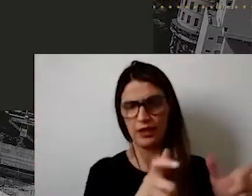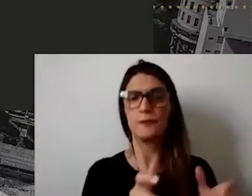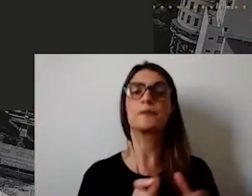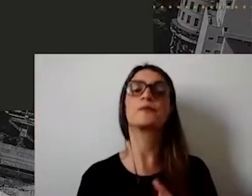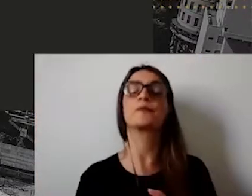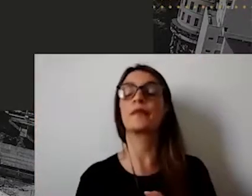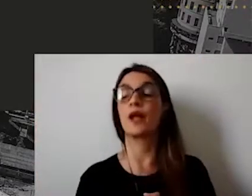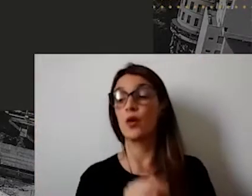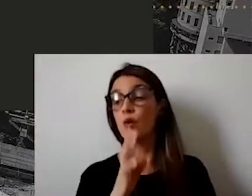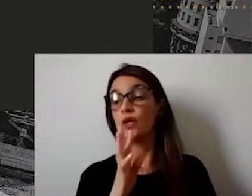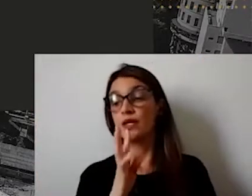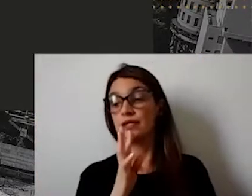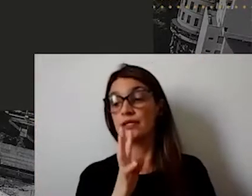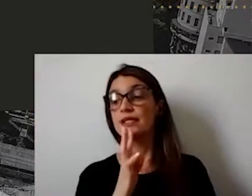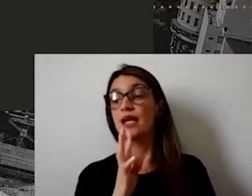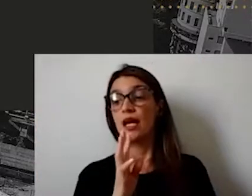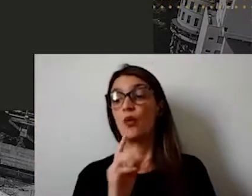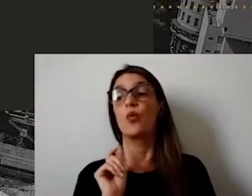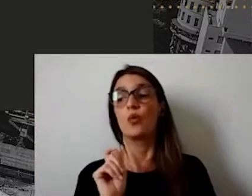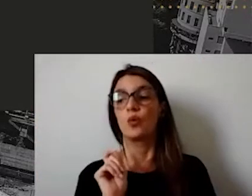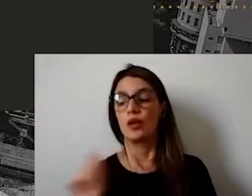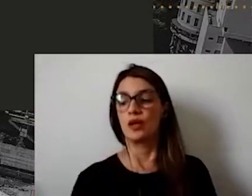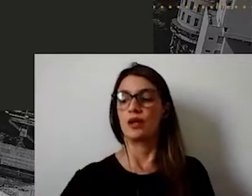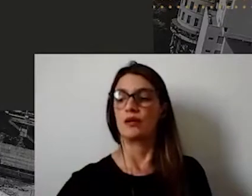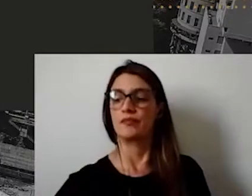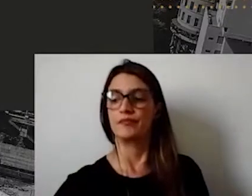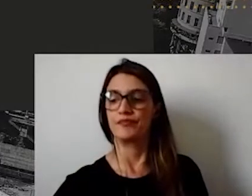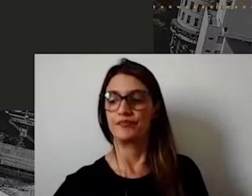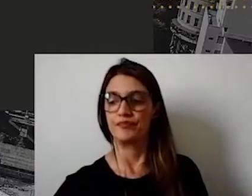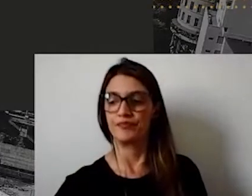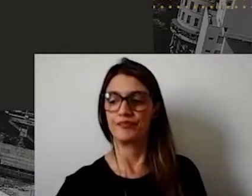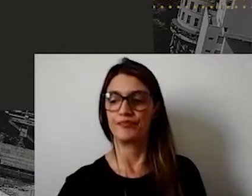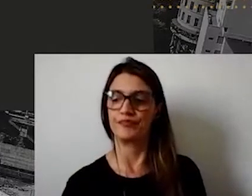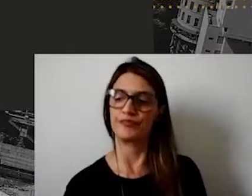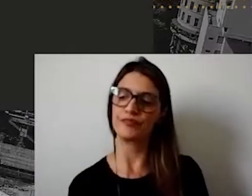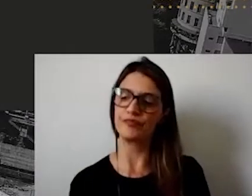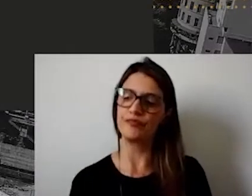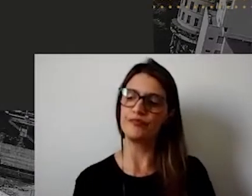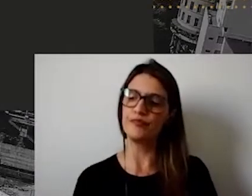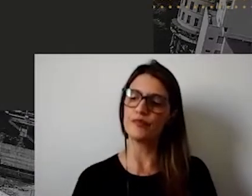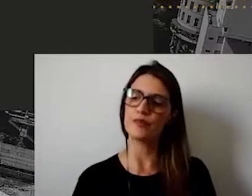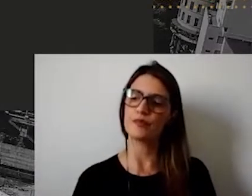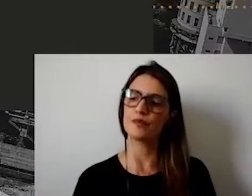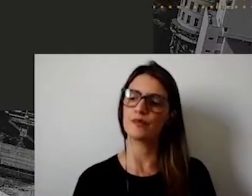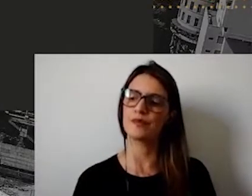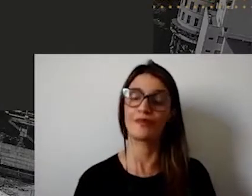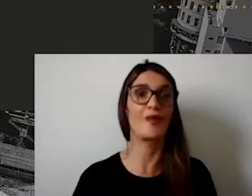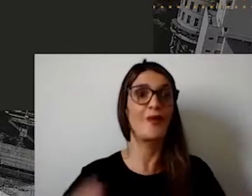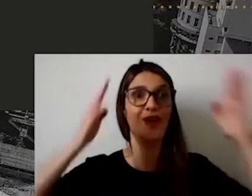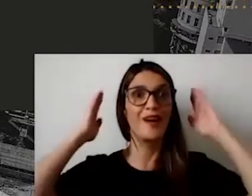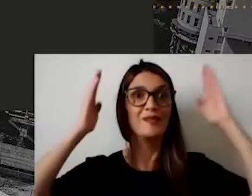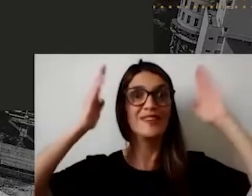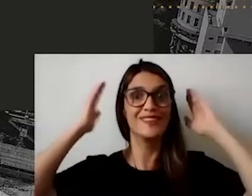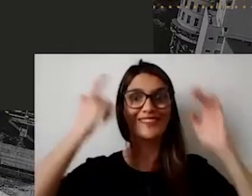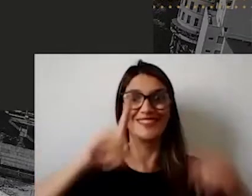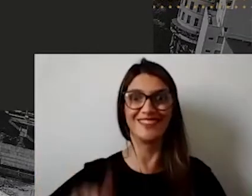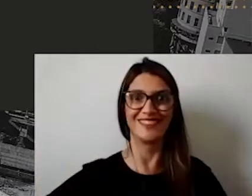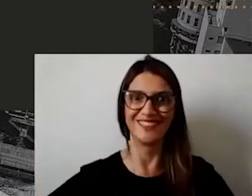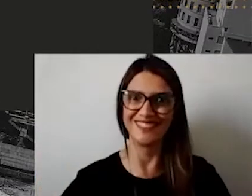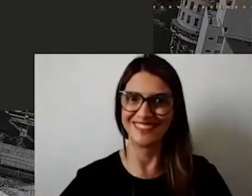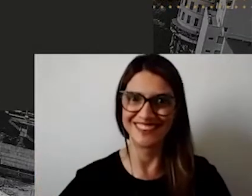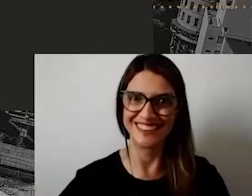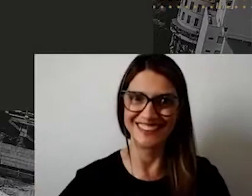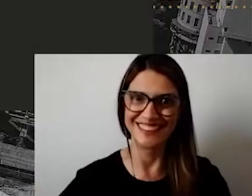conheceu um universo... Faz um caminhão passando aqui.